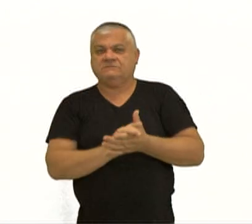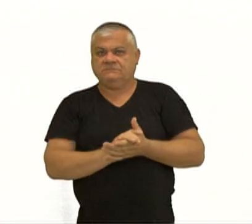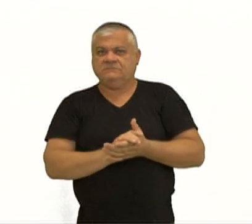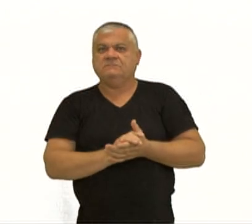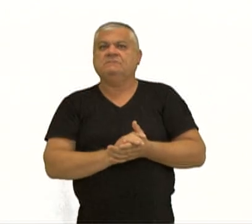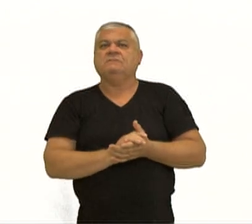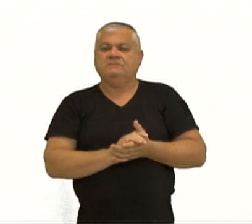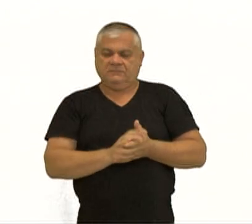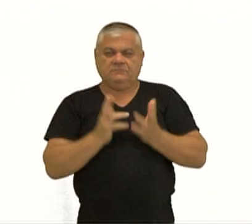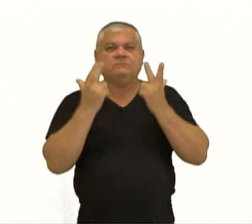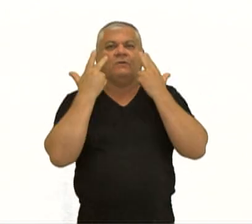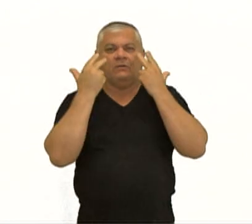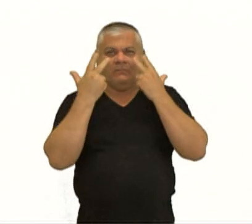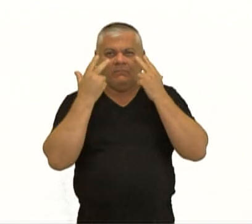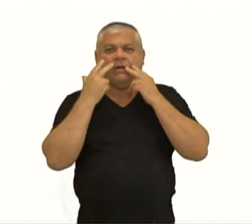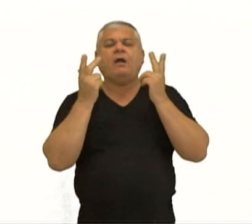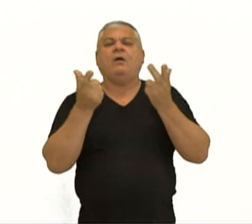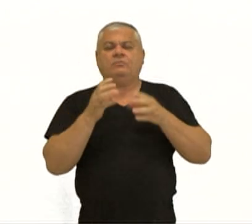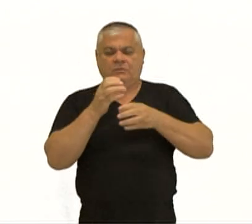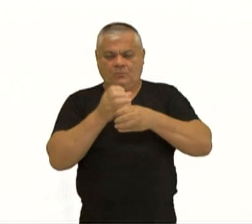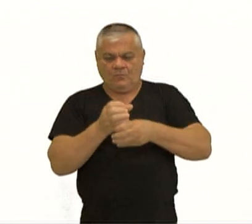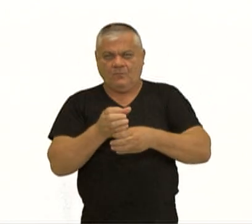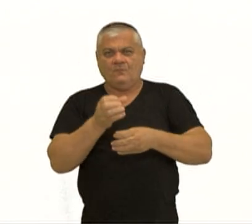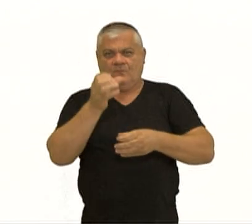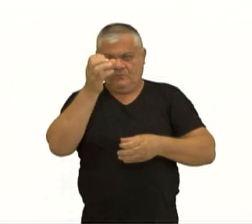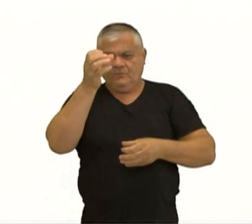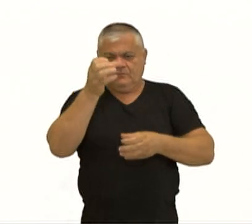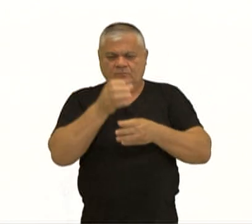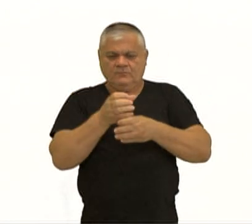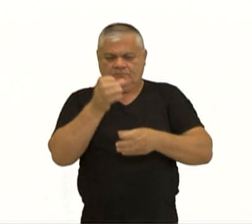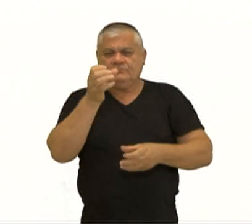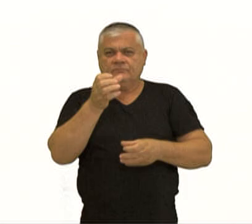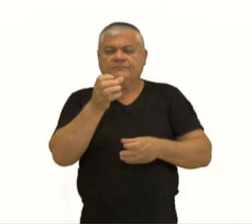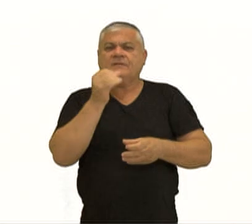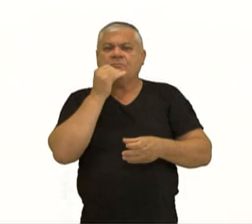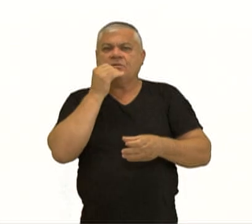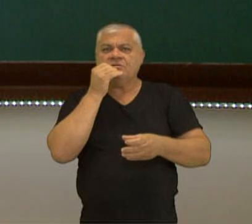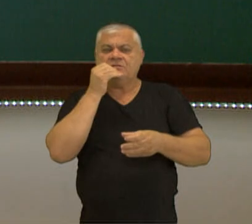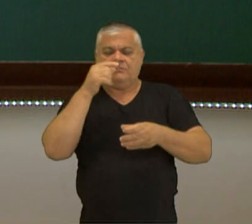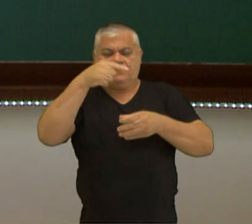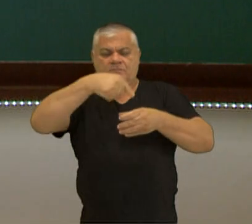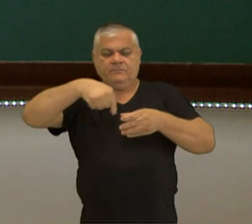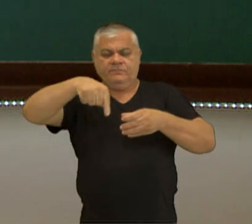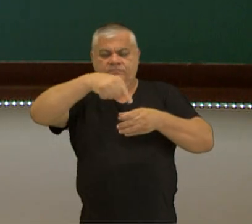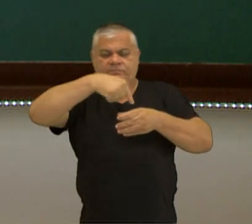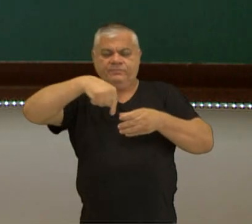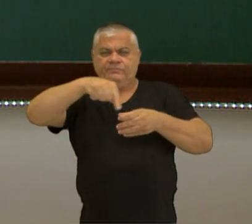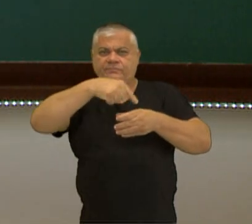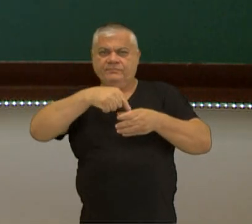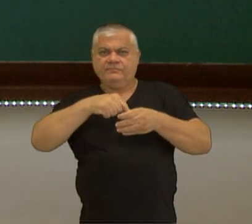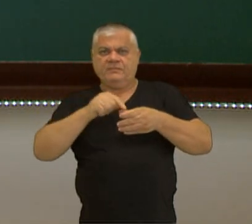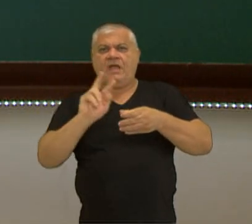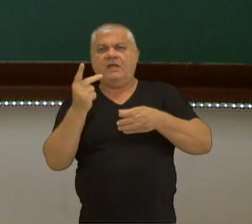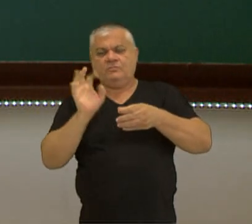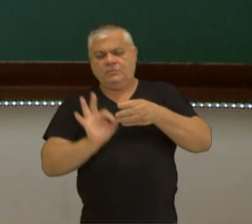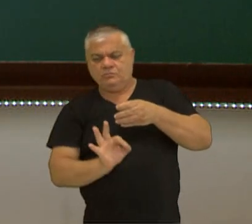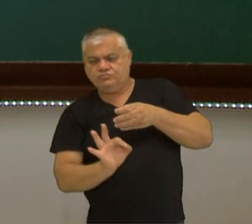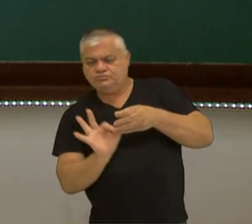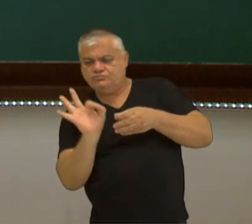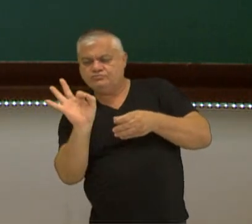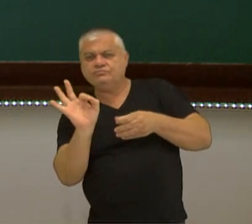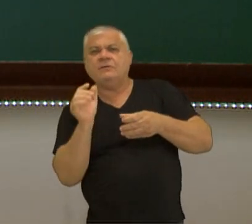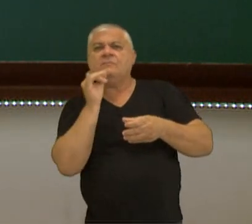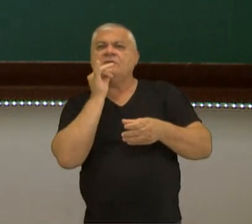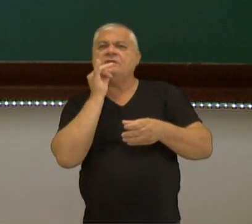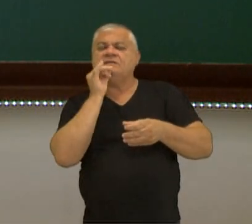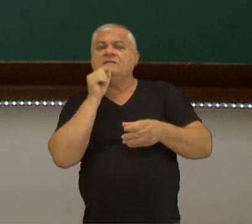é muito comum em embalagens desse formato, principalmente às vezes quando você tem uma pequena empresa e você quer fazer uma embalagem diferente